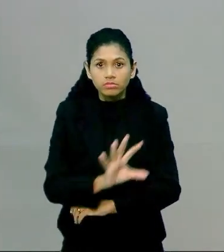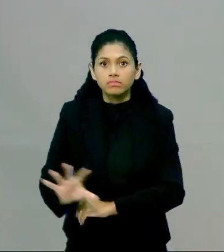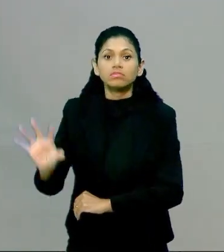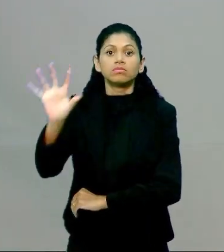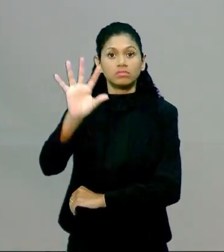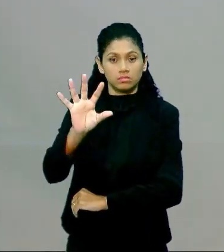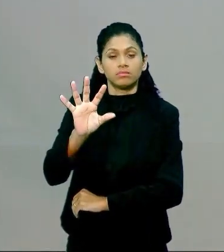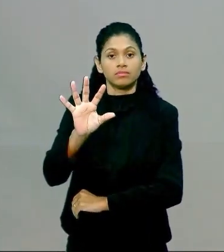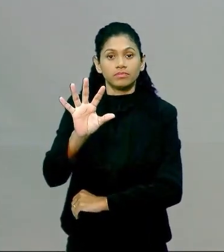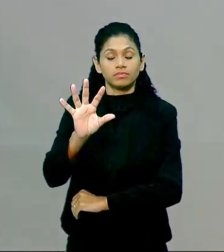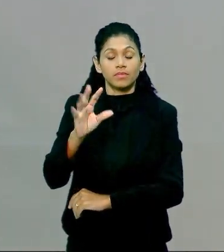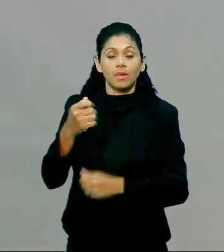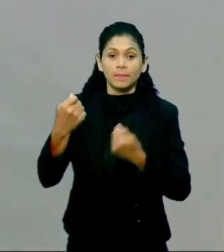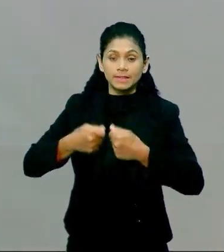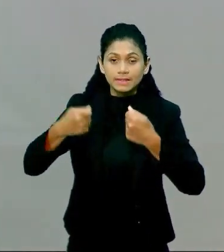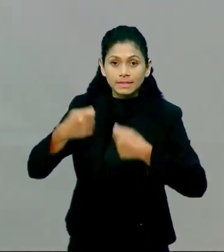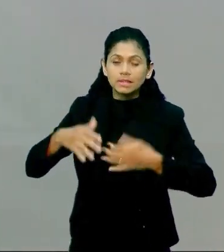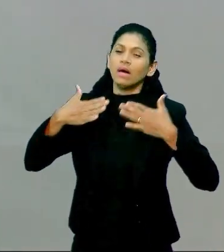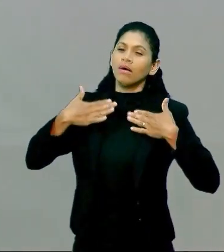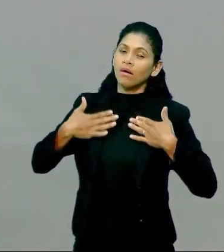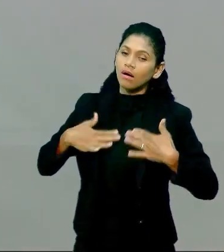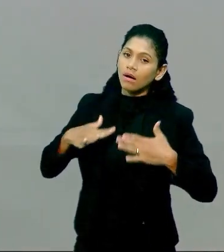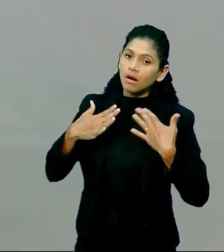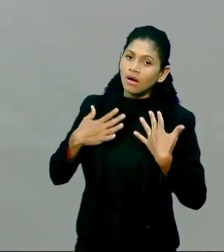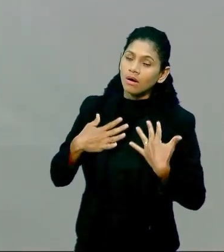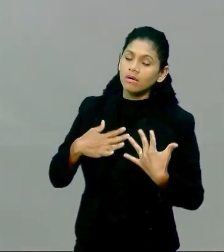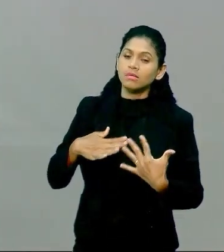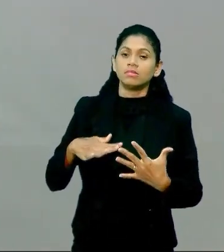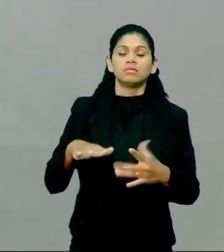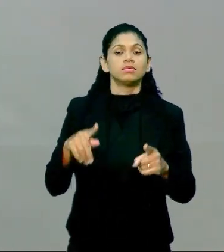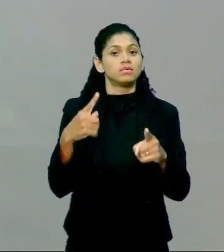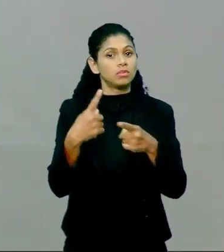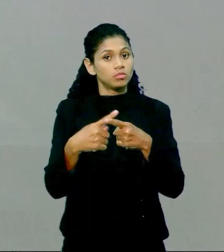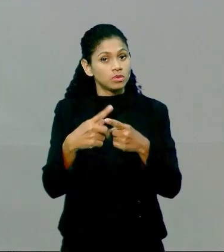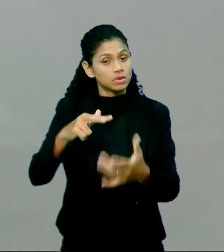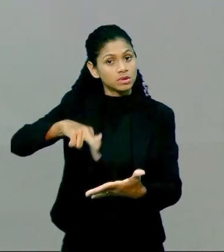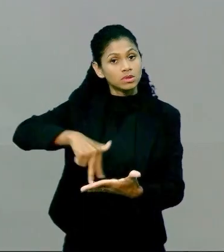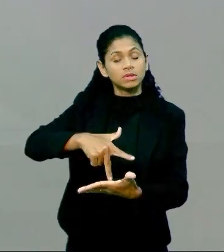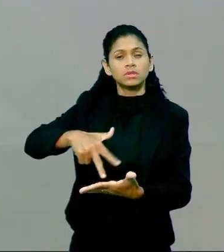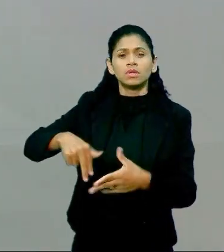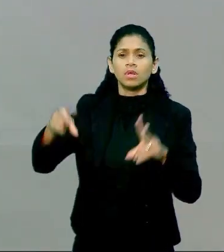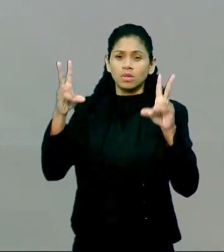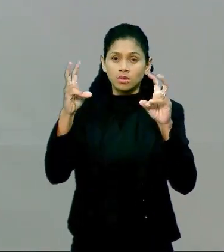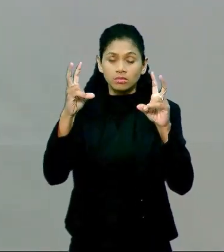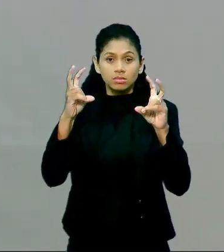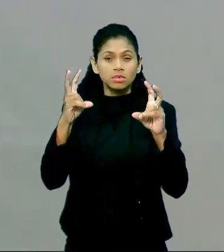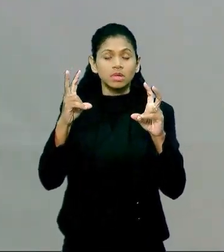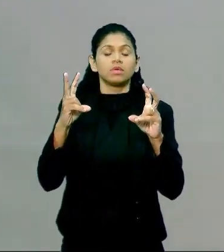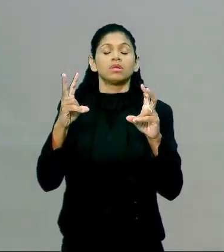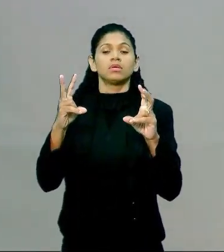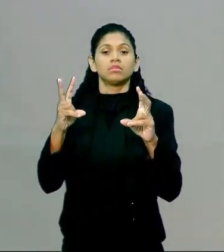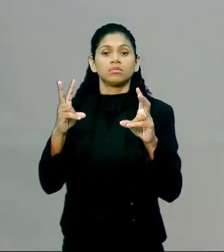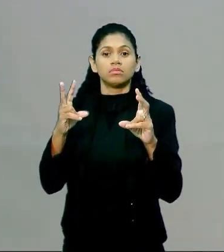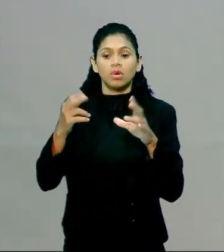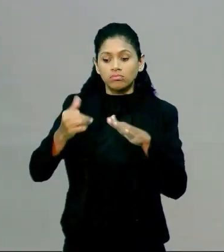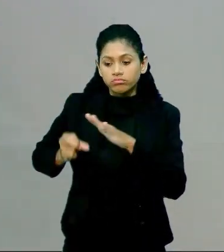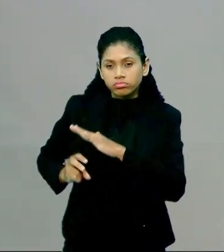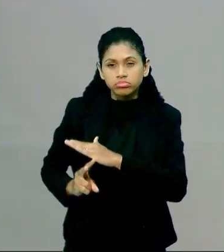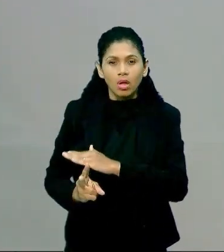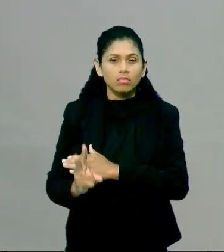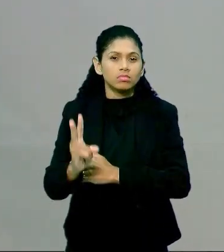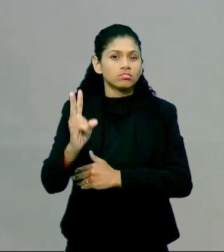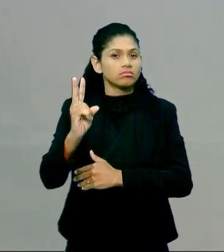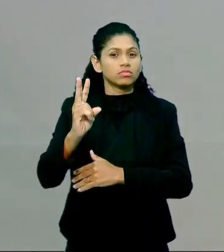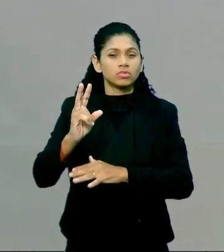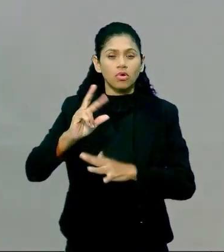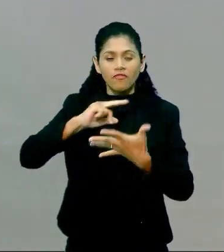vai precisar ter um pouquinho de calma, porque a dança tem uma vastidão de possibilidades. Então, devagarzinho a gente vai pegando o